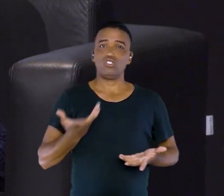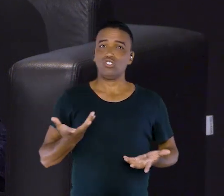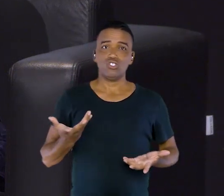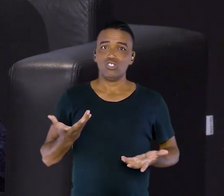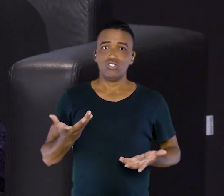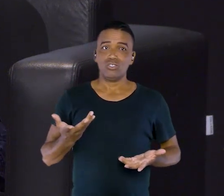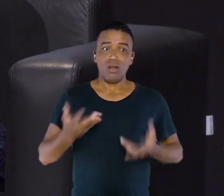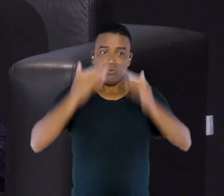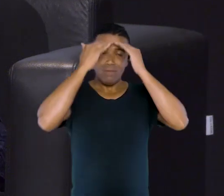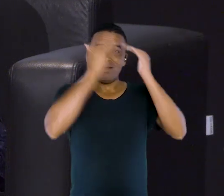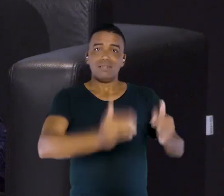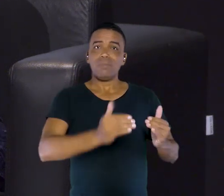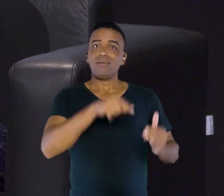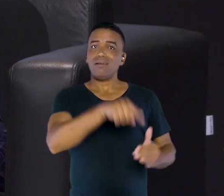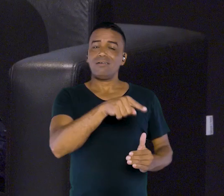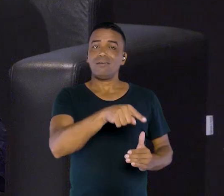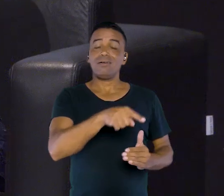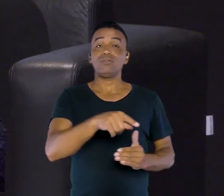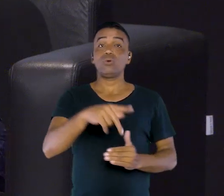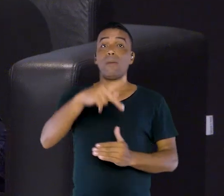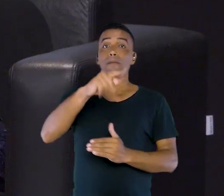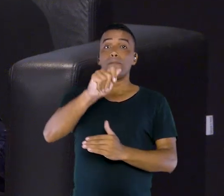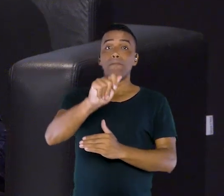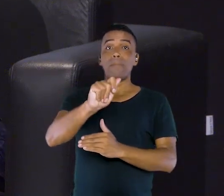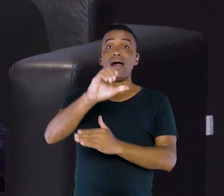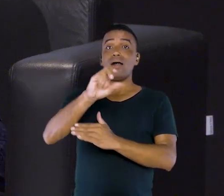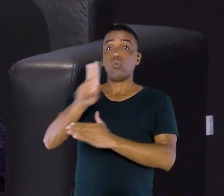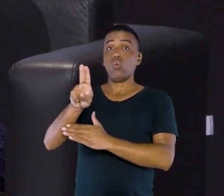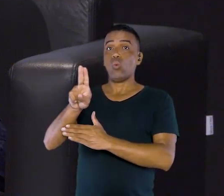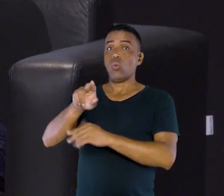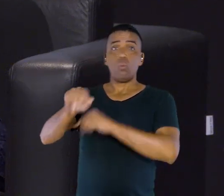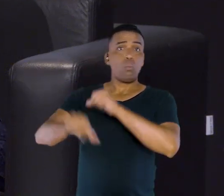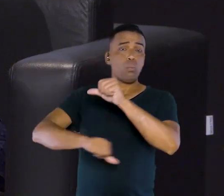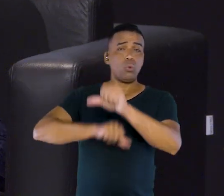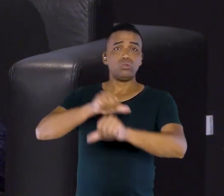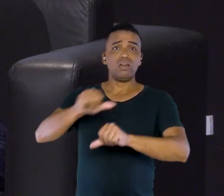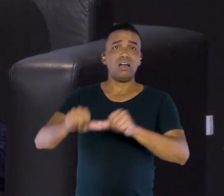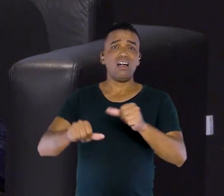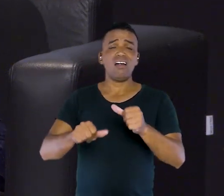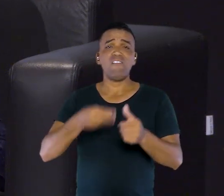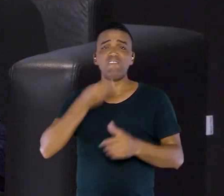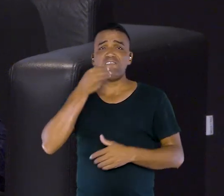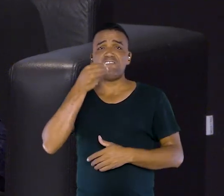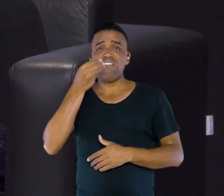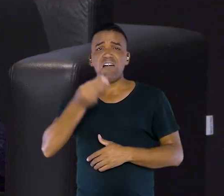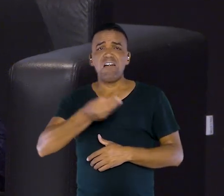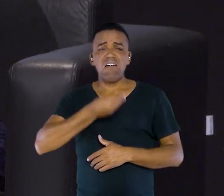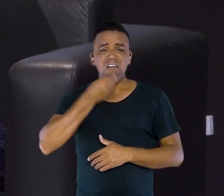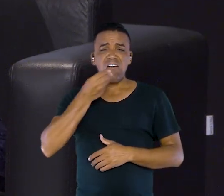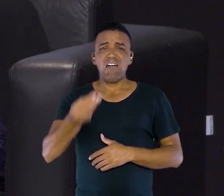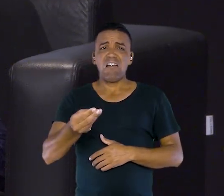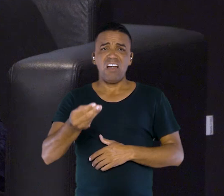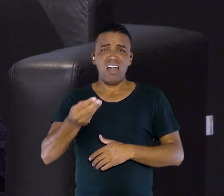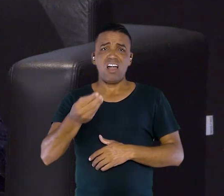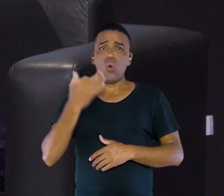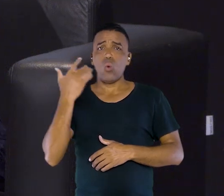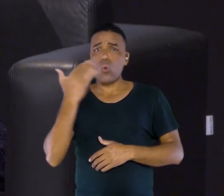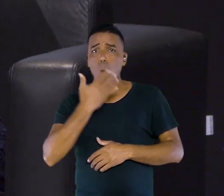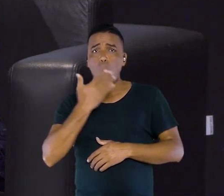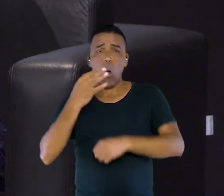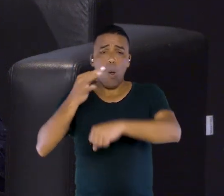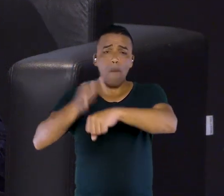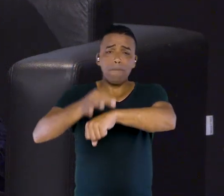não estavam sendo ouvidos. O pacu estava mudando, estava ficando raquítico, já estavam sem